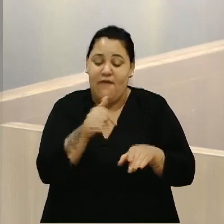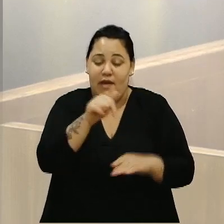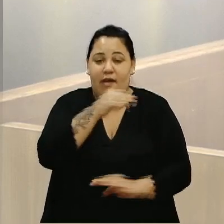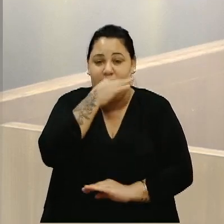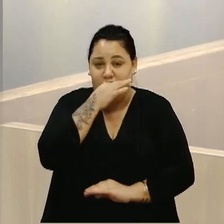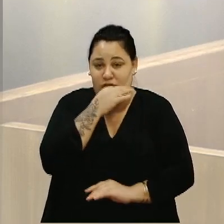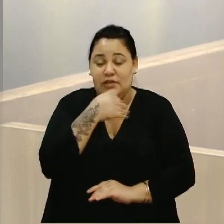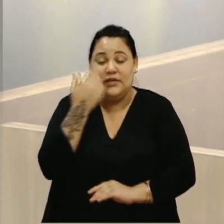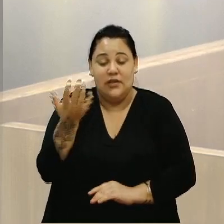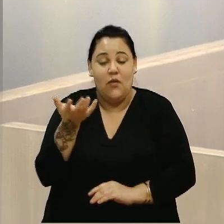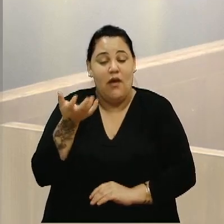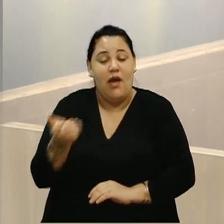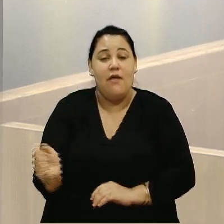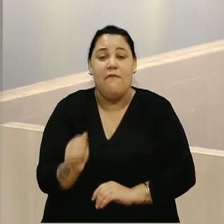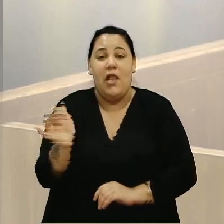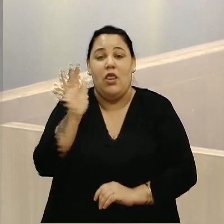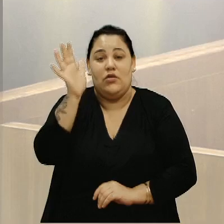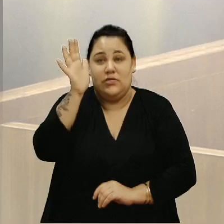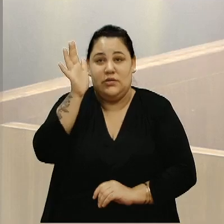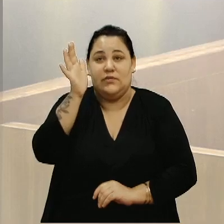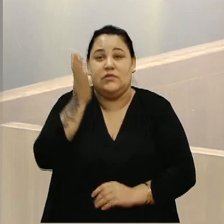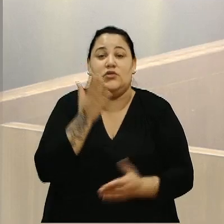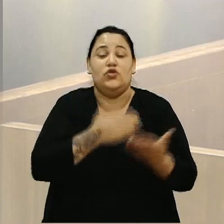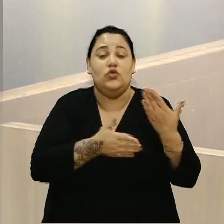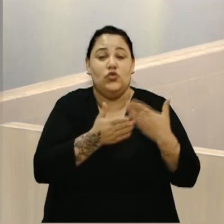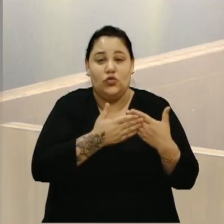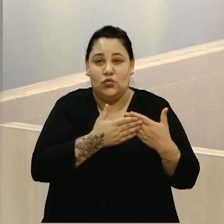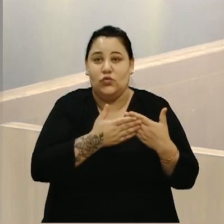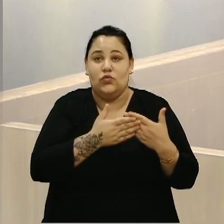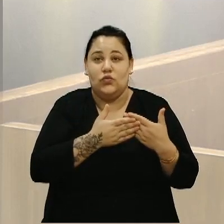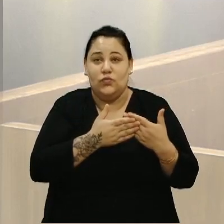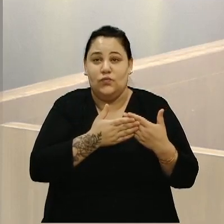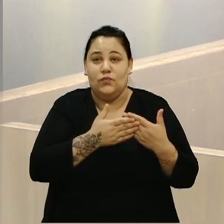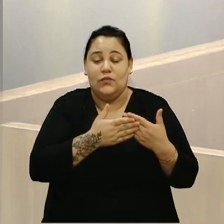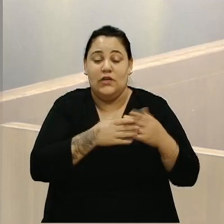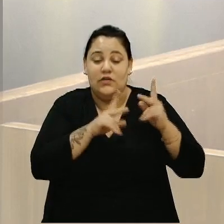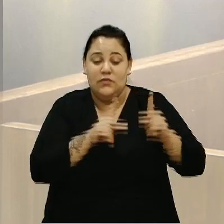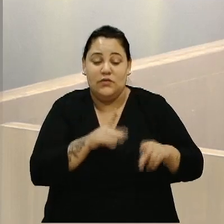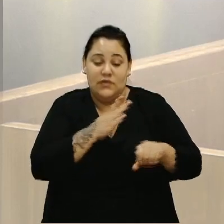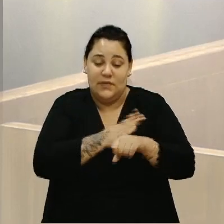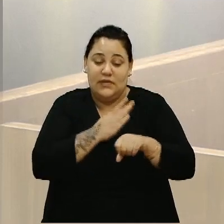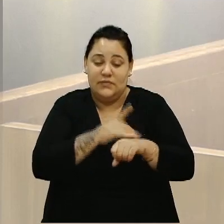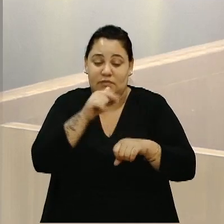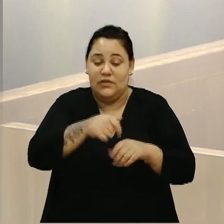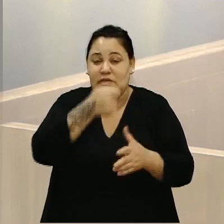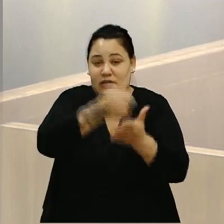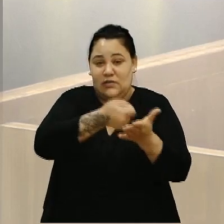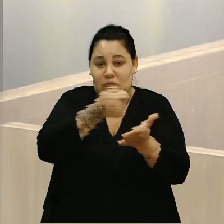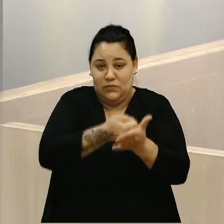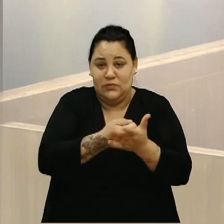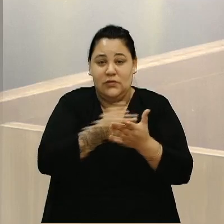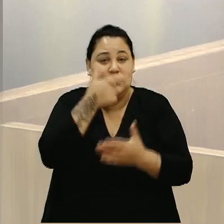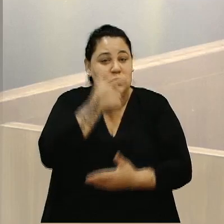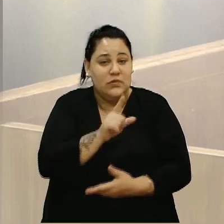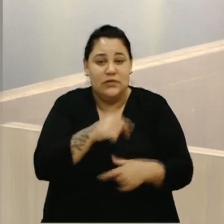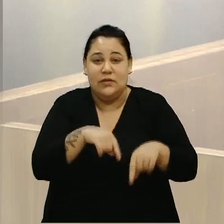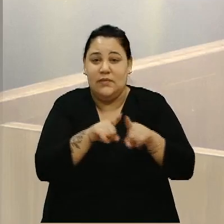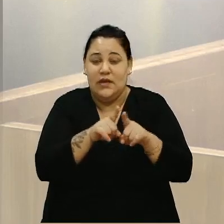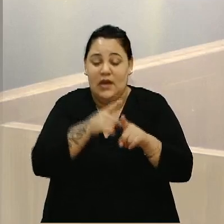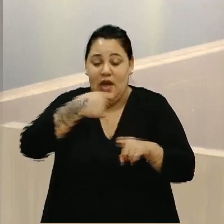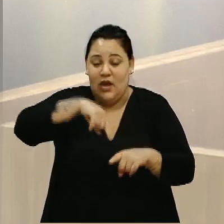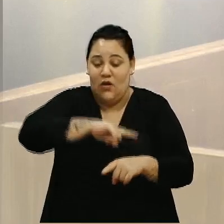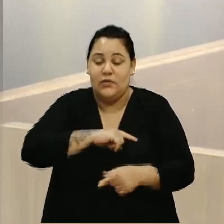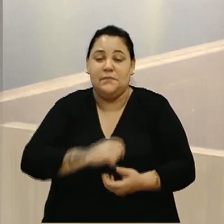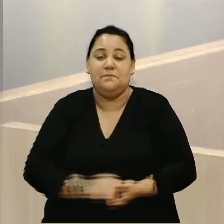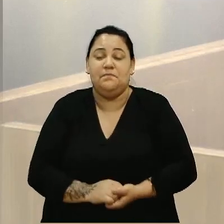quero valorizar todos os atores dessa luta e dessa conquista, mas também a nossa nessa